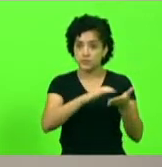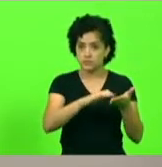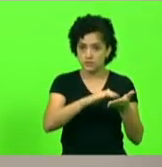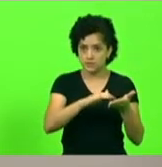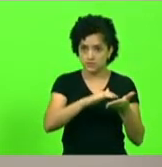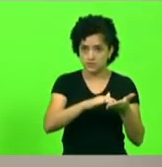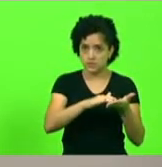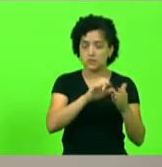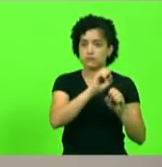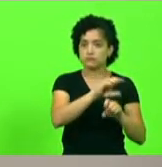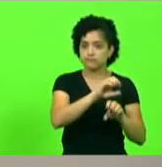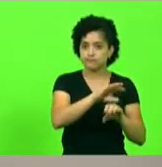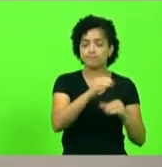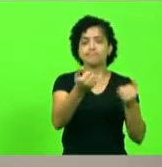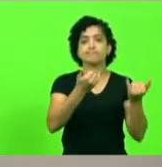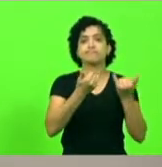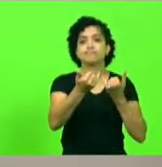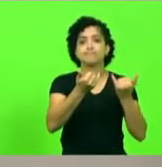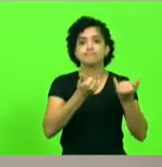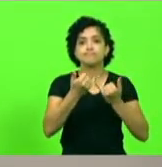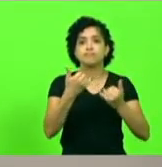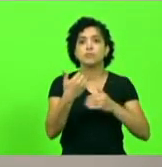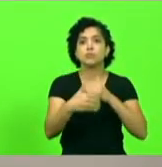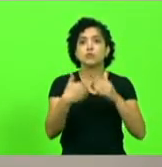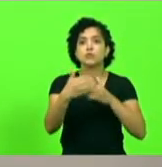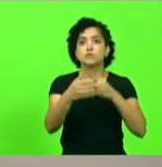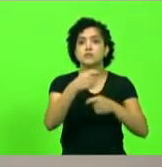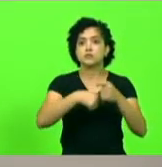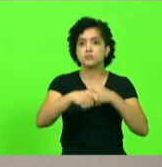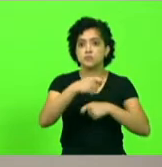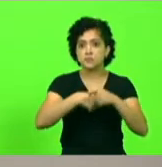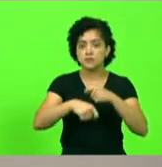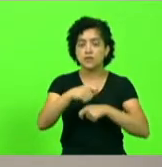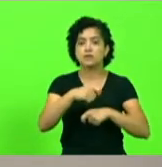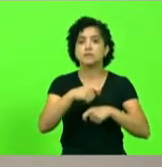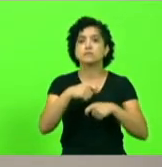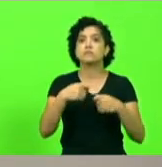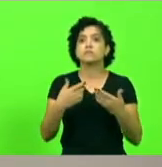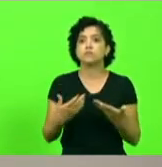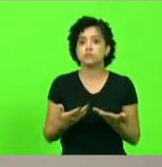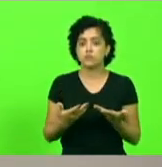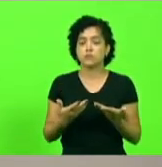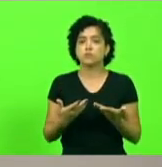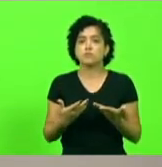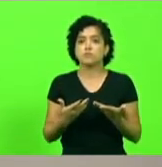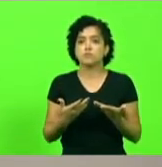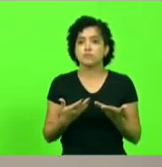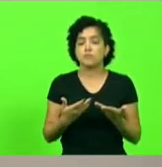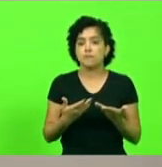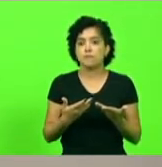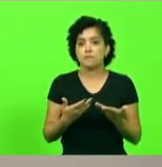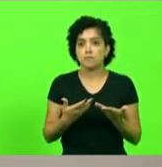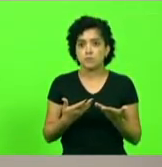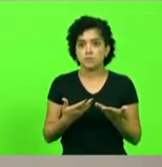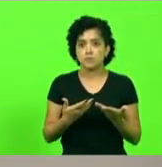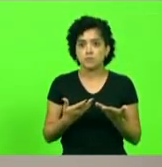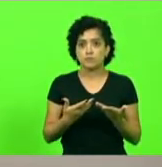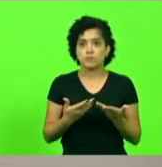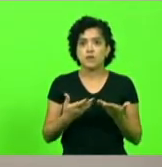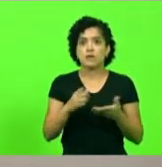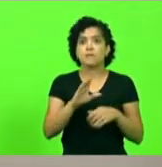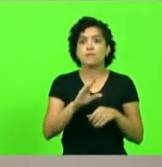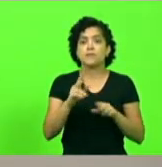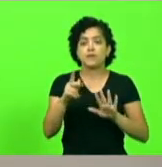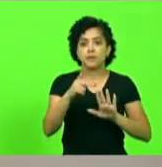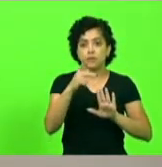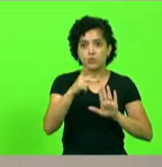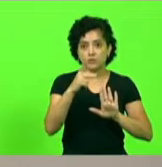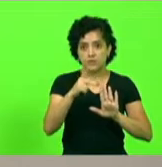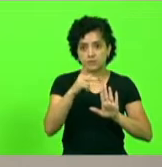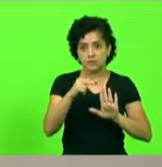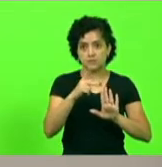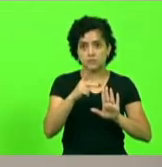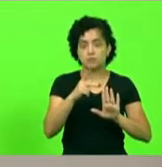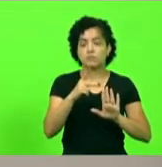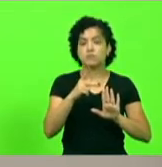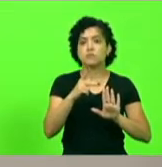sessão.